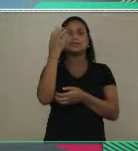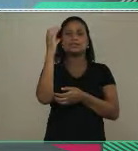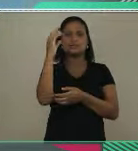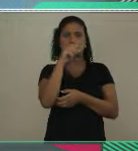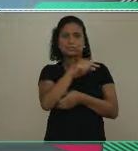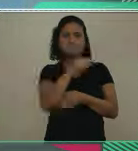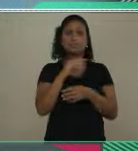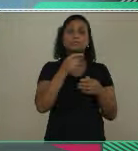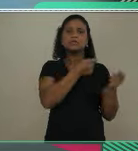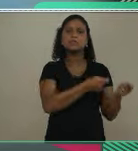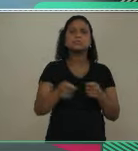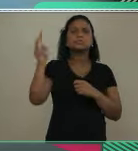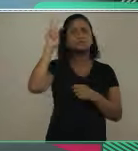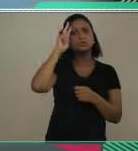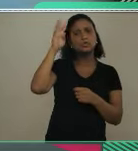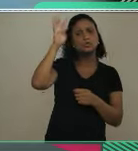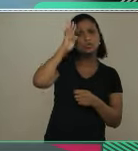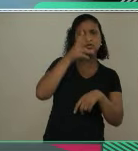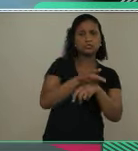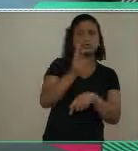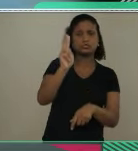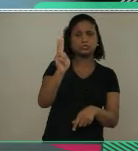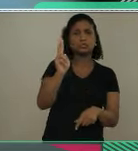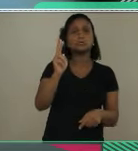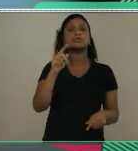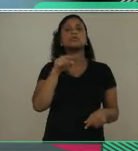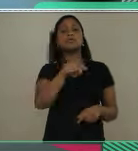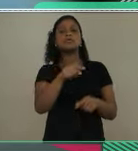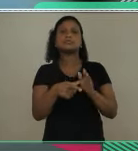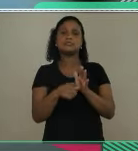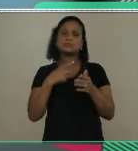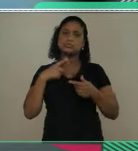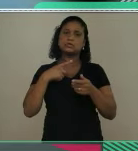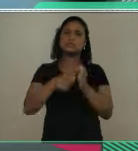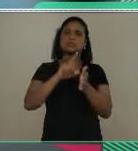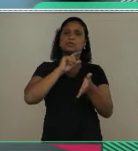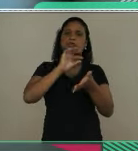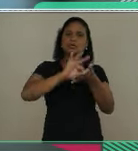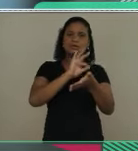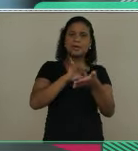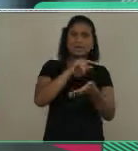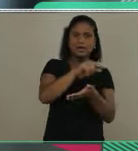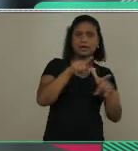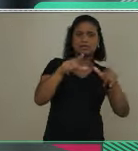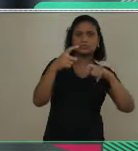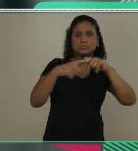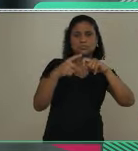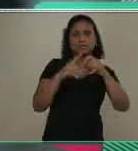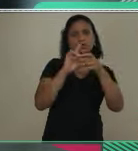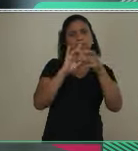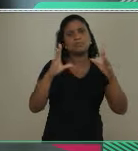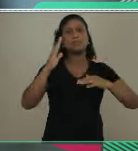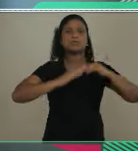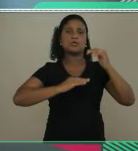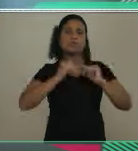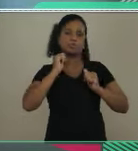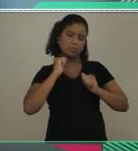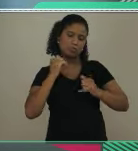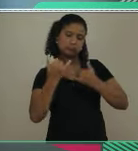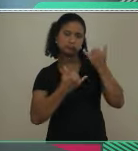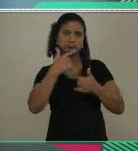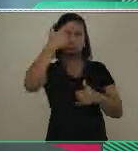Universo, do Campus Niterói, toda segunda e quarta, às 14 horas. O único pré-requisito é